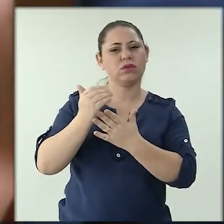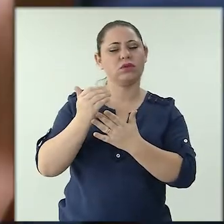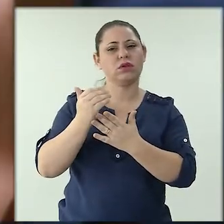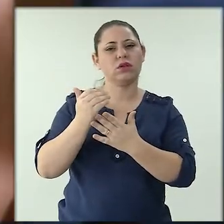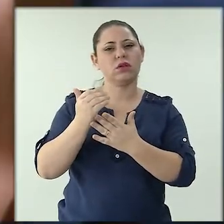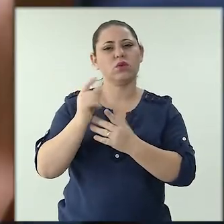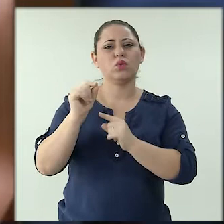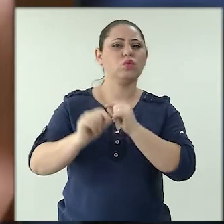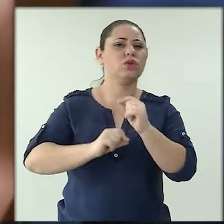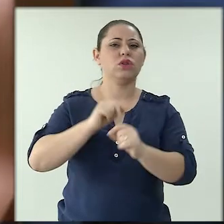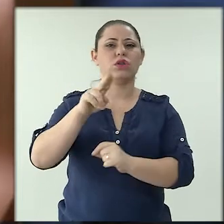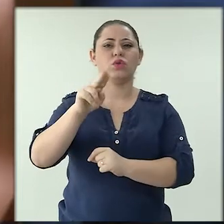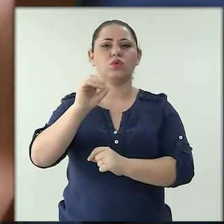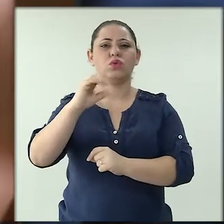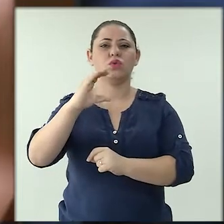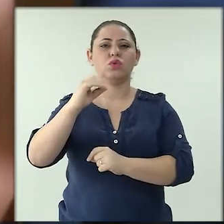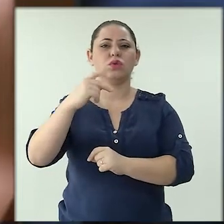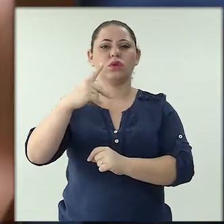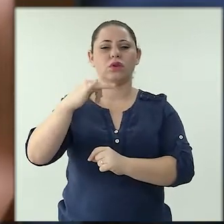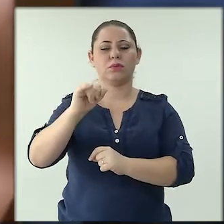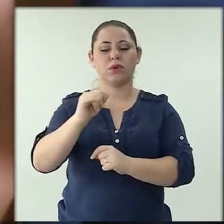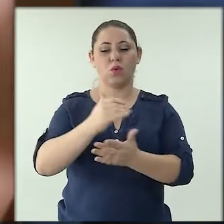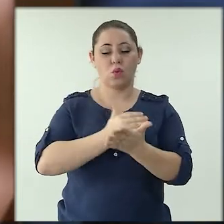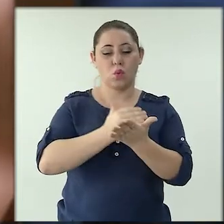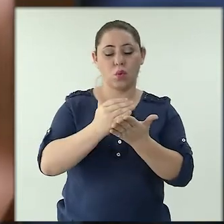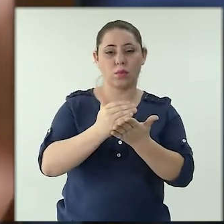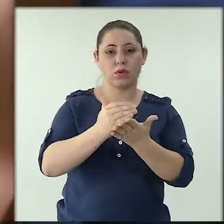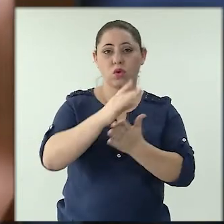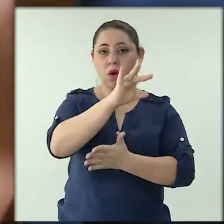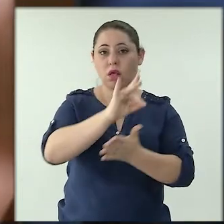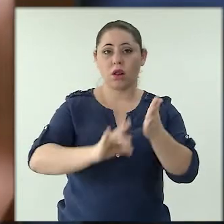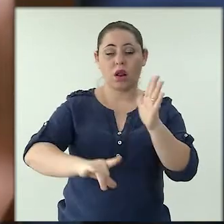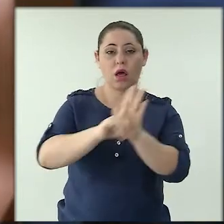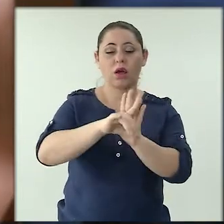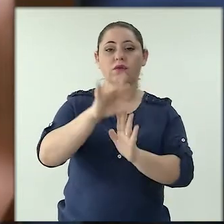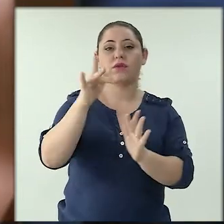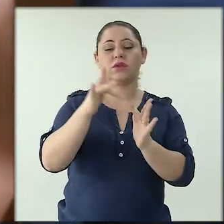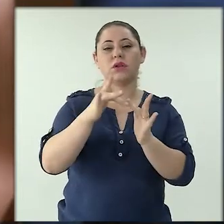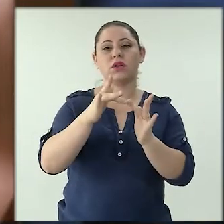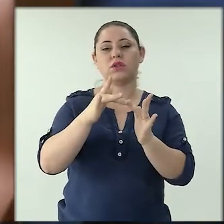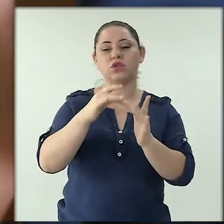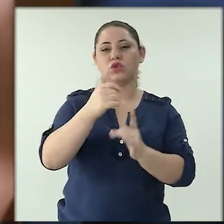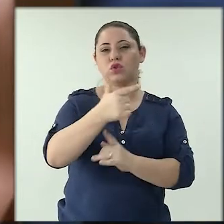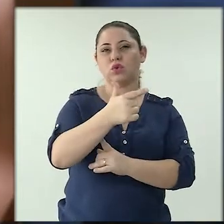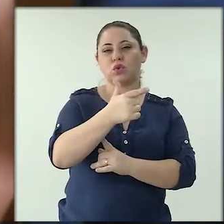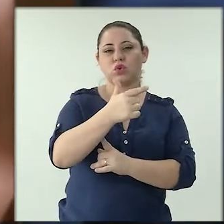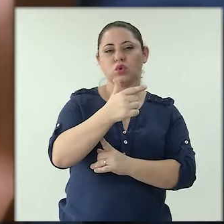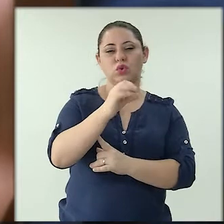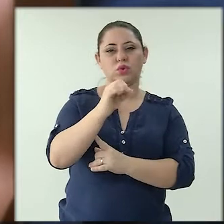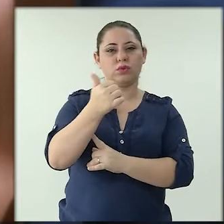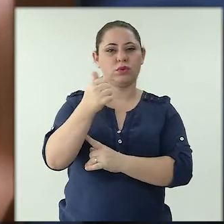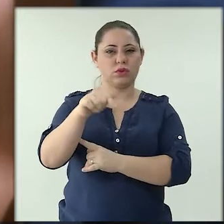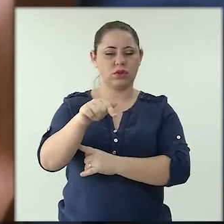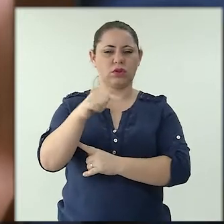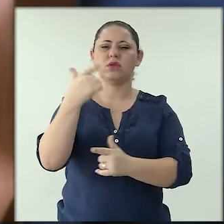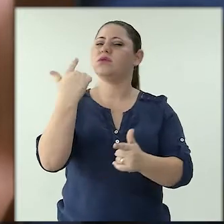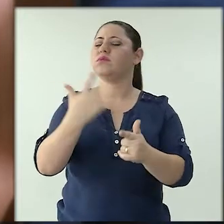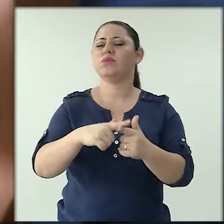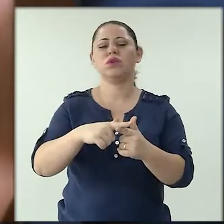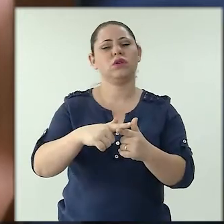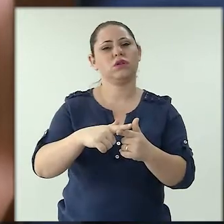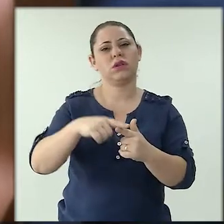a gravar, o uso capião ele passou a valer em 2015, mas ele foi regulamentado apenas em 2017 pelo CNJ, né? Por